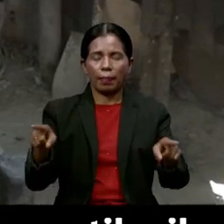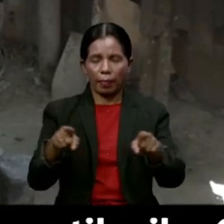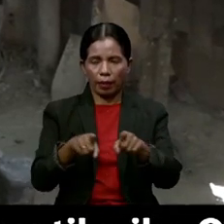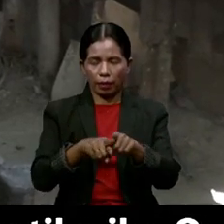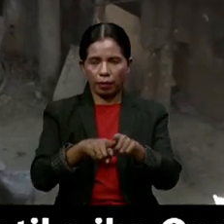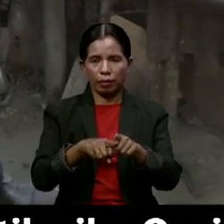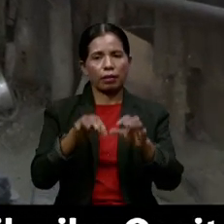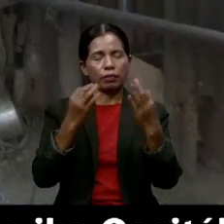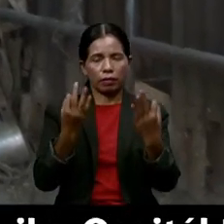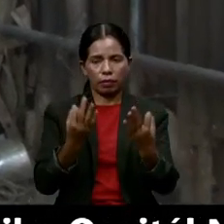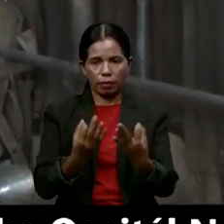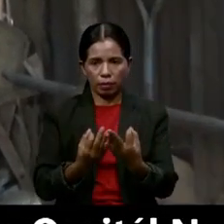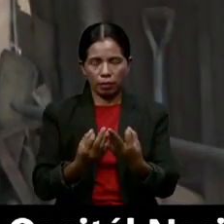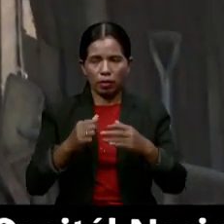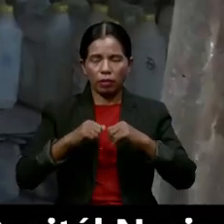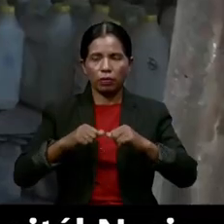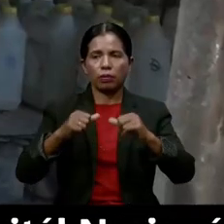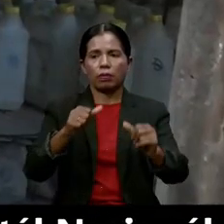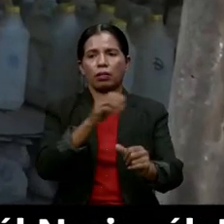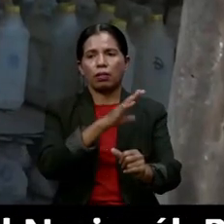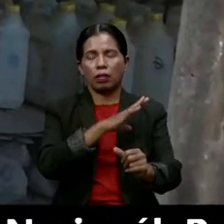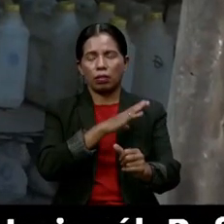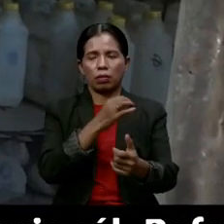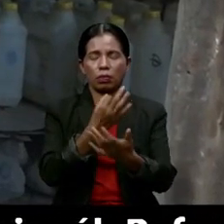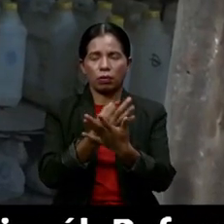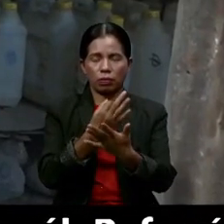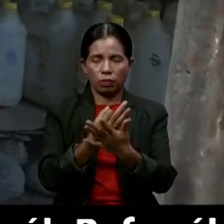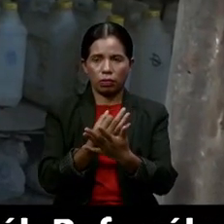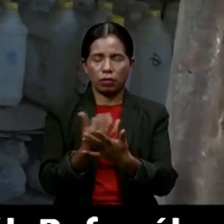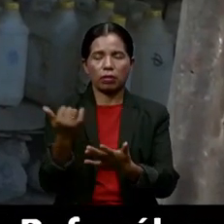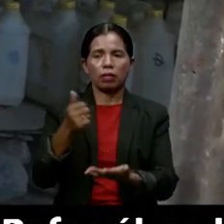economia familia. Ebe continua dependendo de bem selo e tudo.